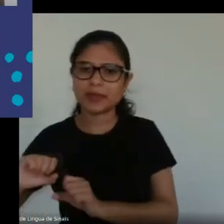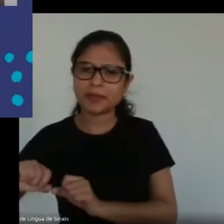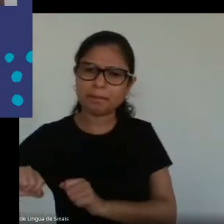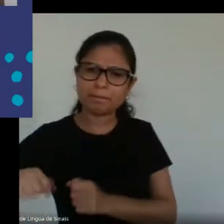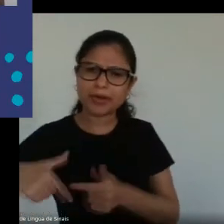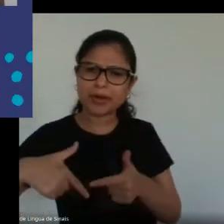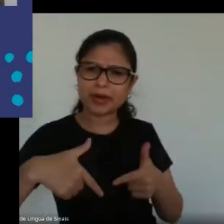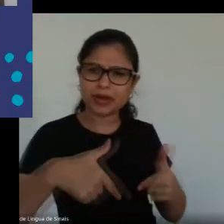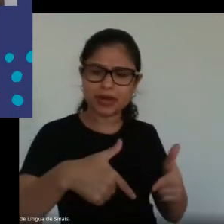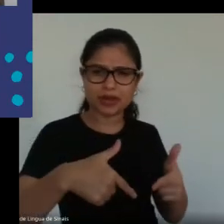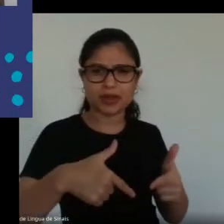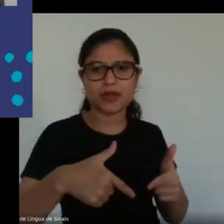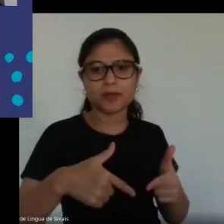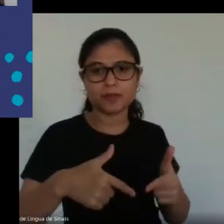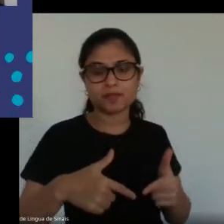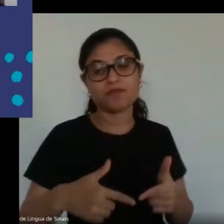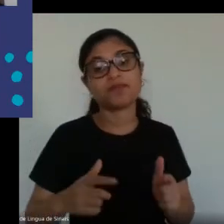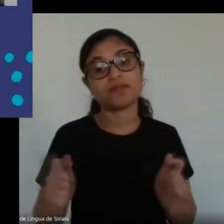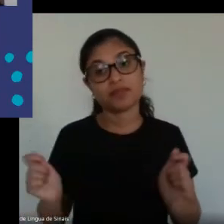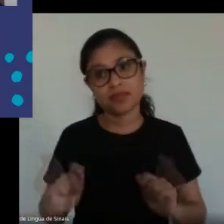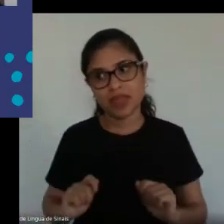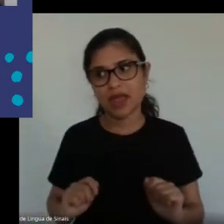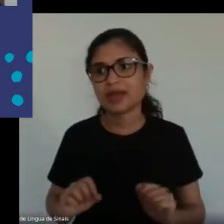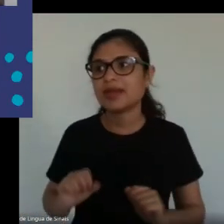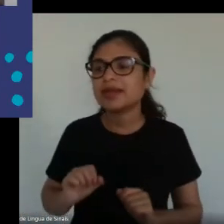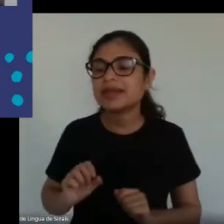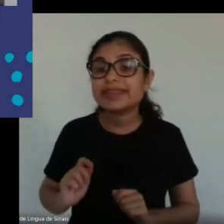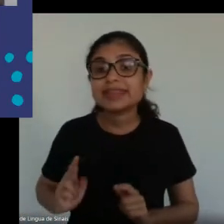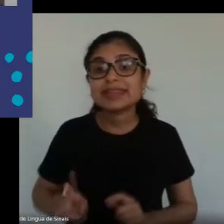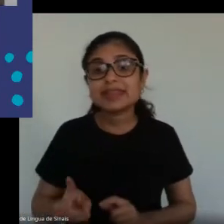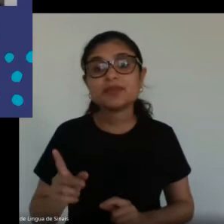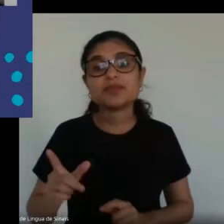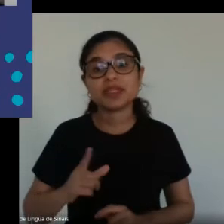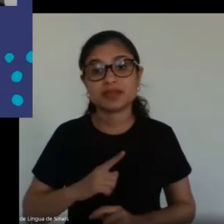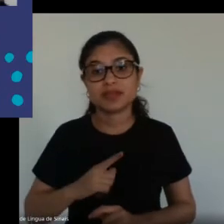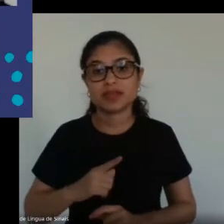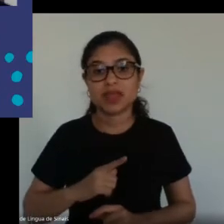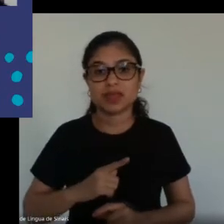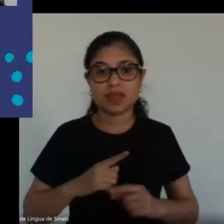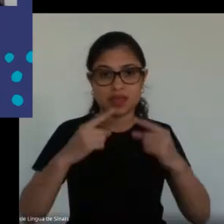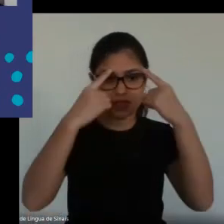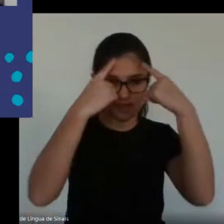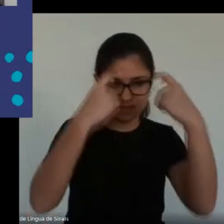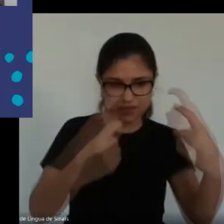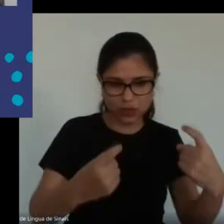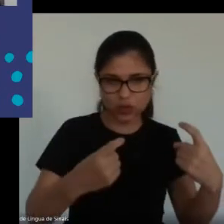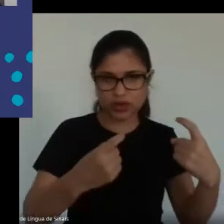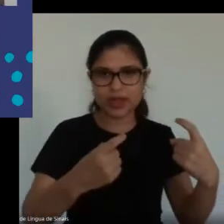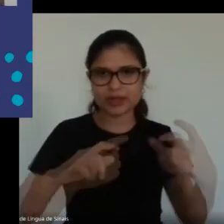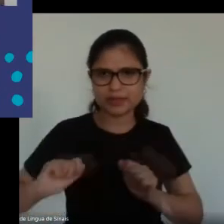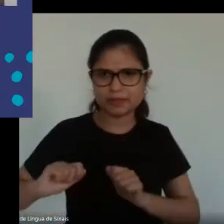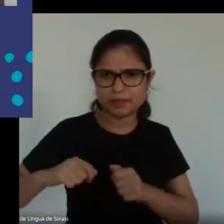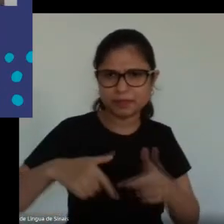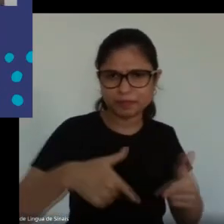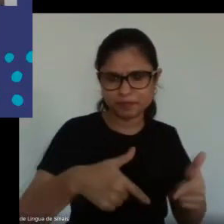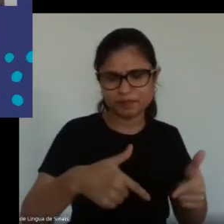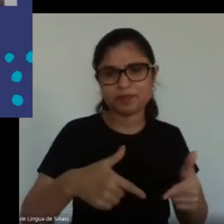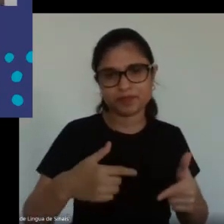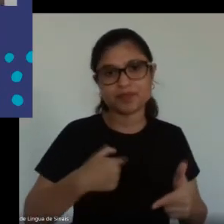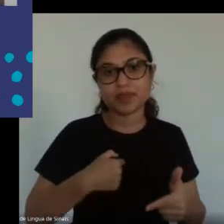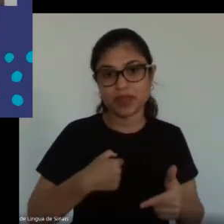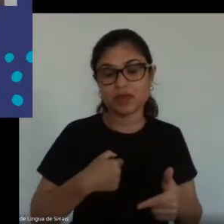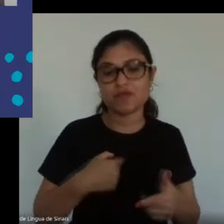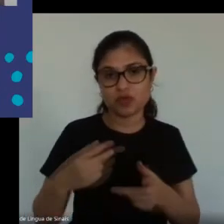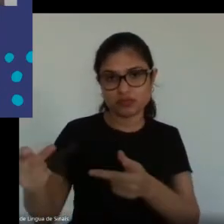sim. Toda vez que há o enfrentamento de violência, aqui eu já vou deixar um convite para vocês, porque